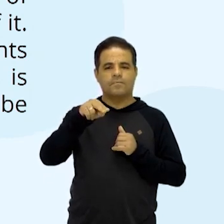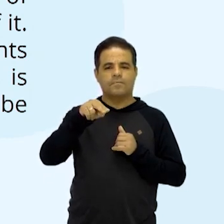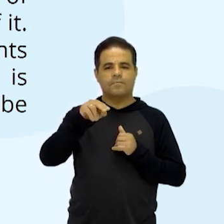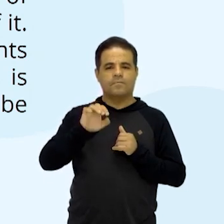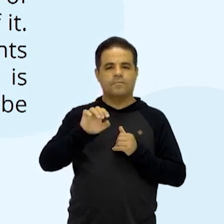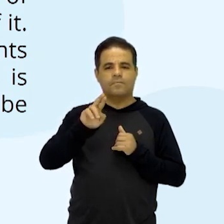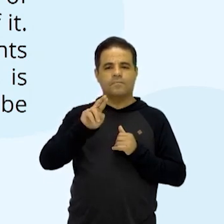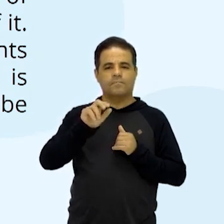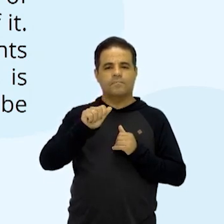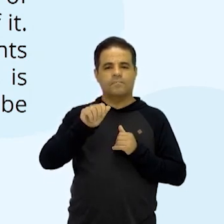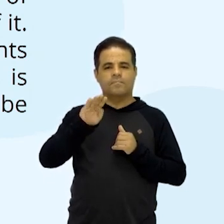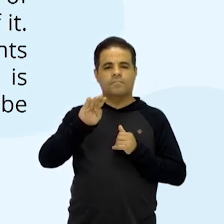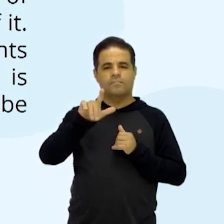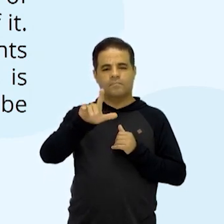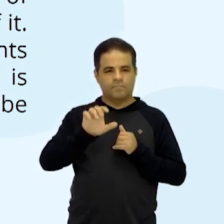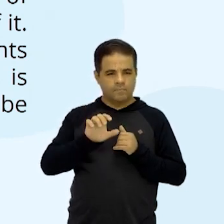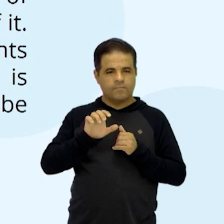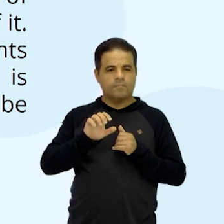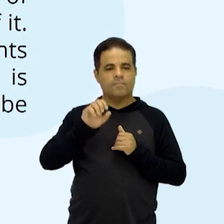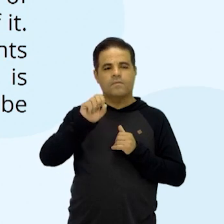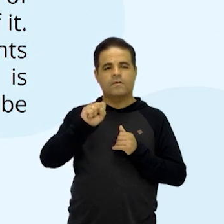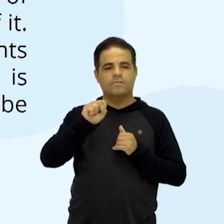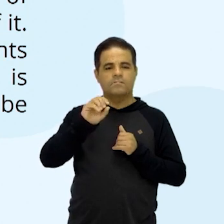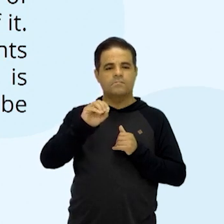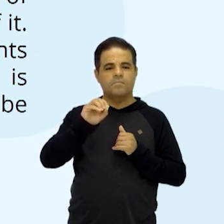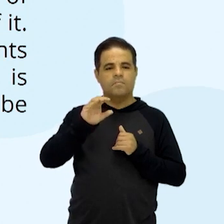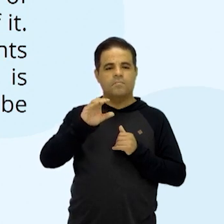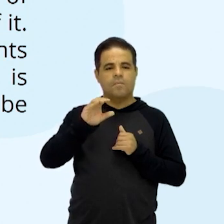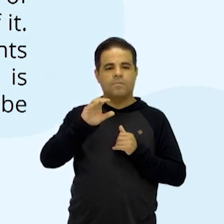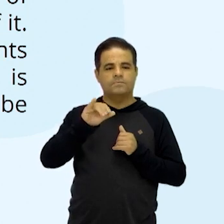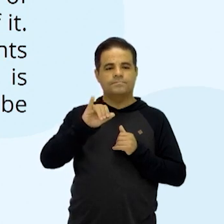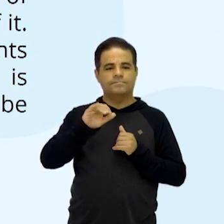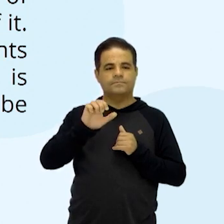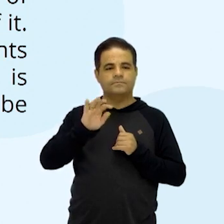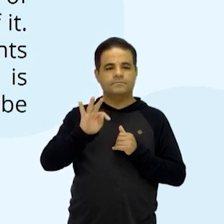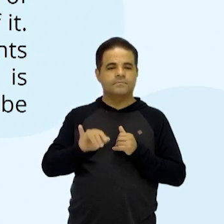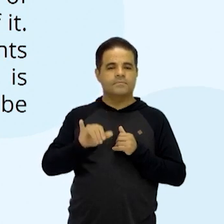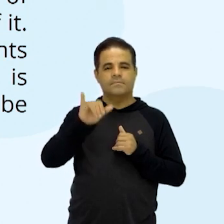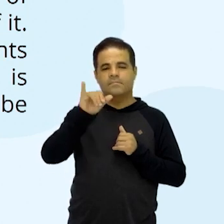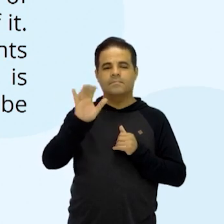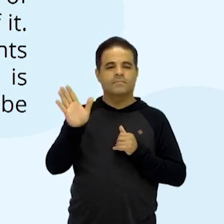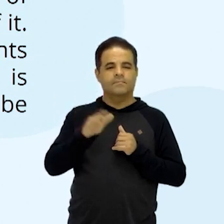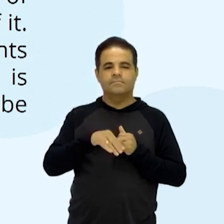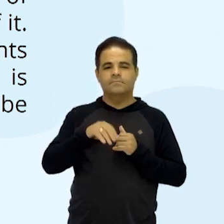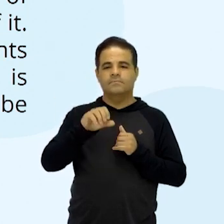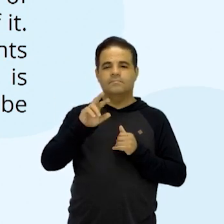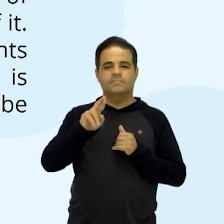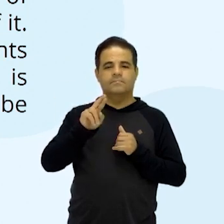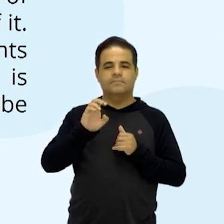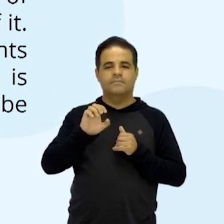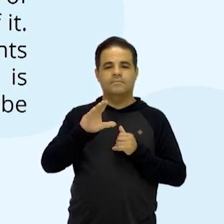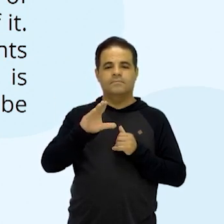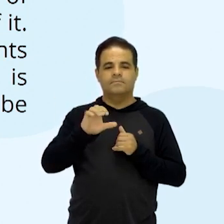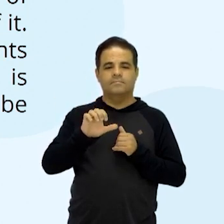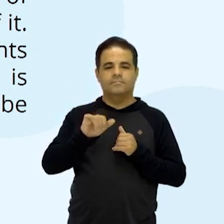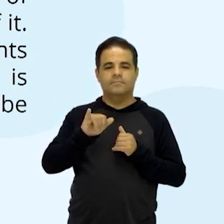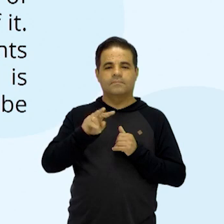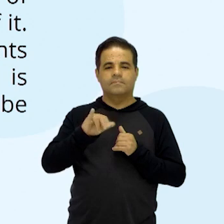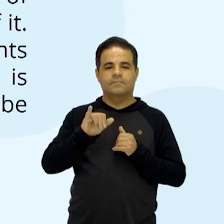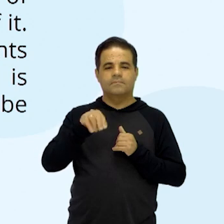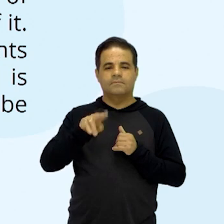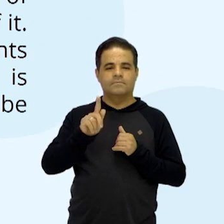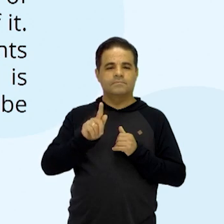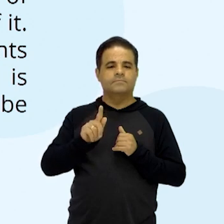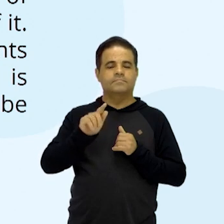Society, sociedade, receiving, recebendo. This is also case, um caso. Unfortunately,